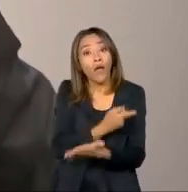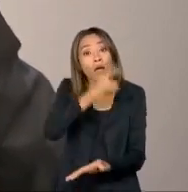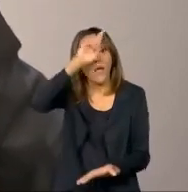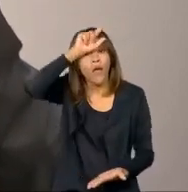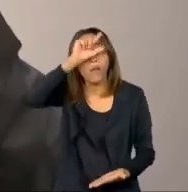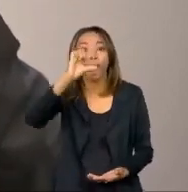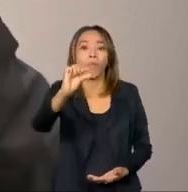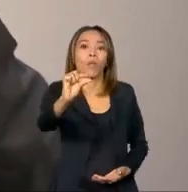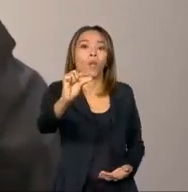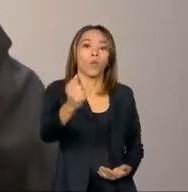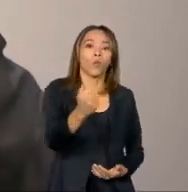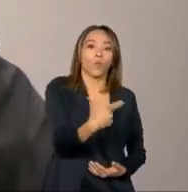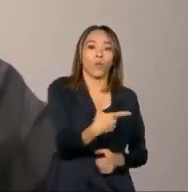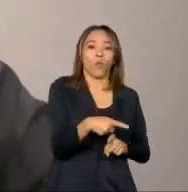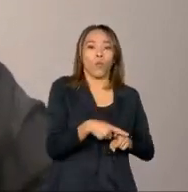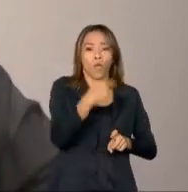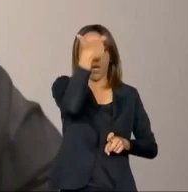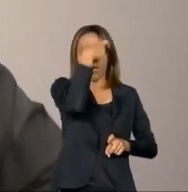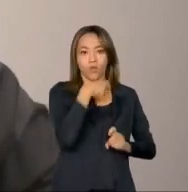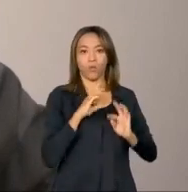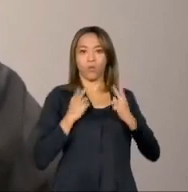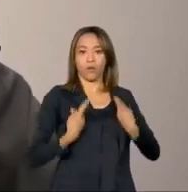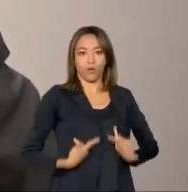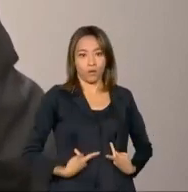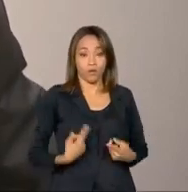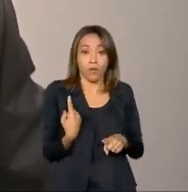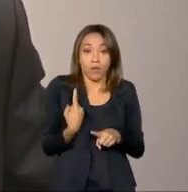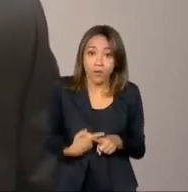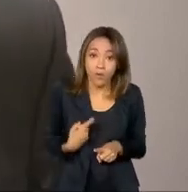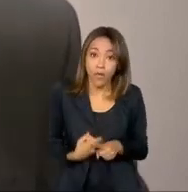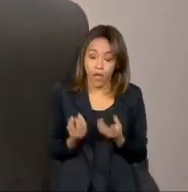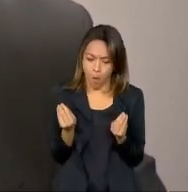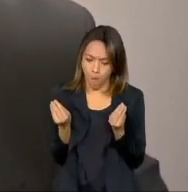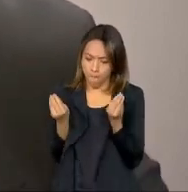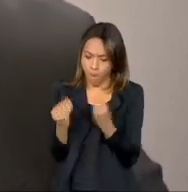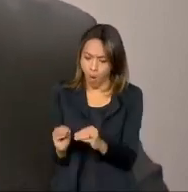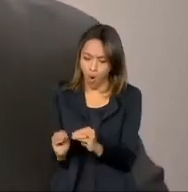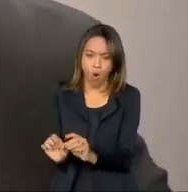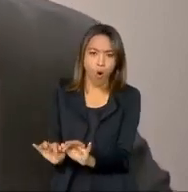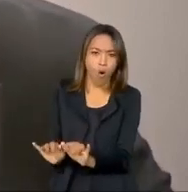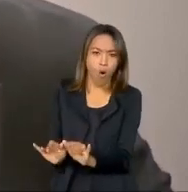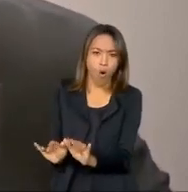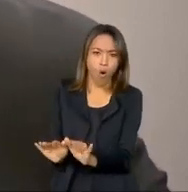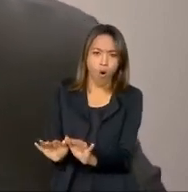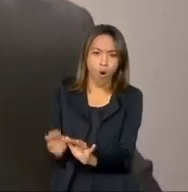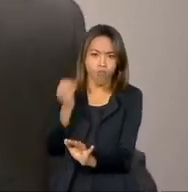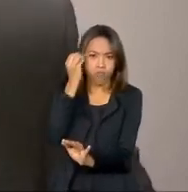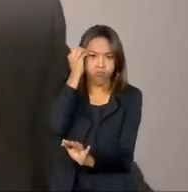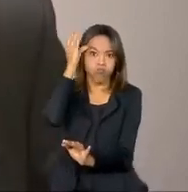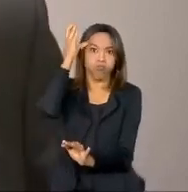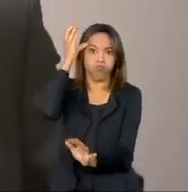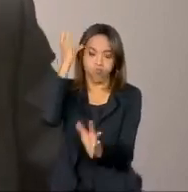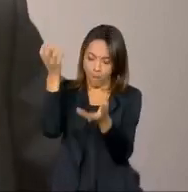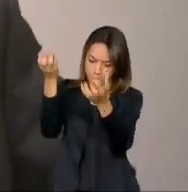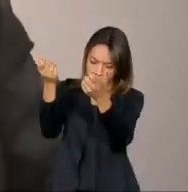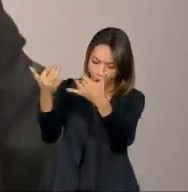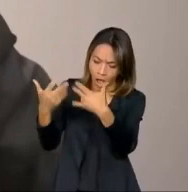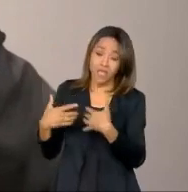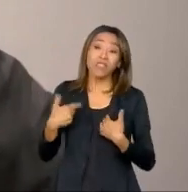a capacidade de armazenamento no computador é muito maior do que a sinapse. Se eu quiser